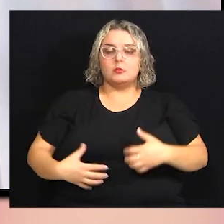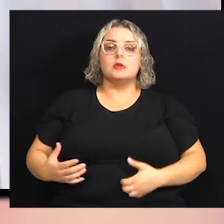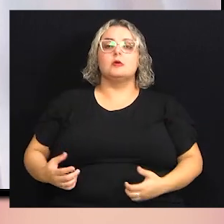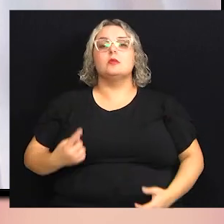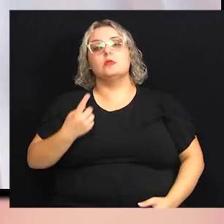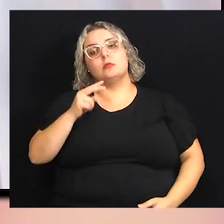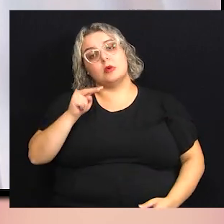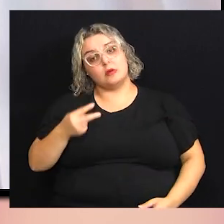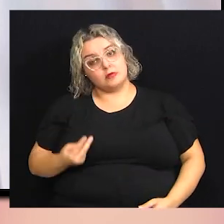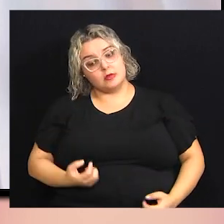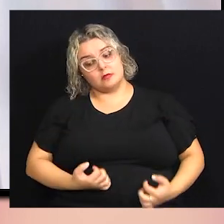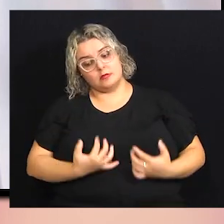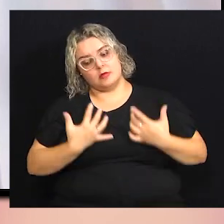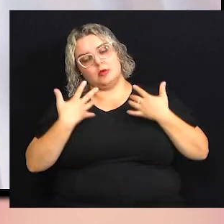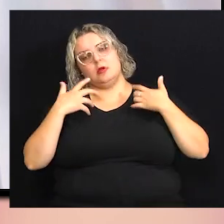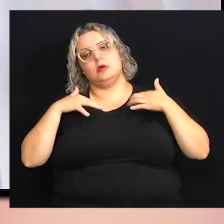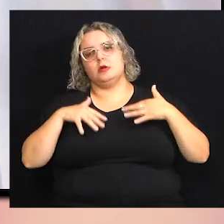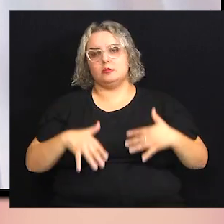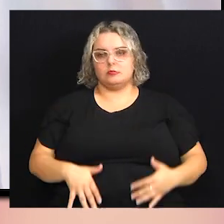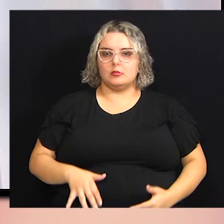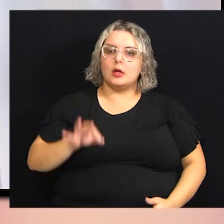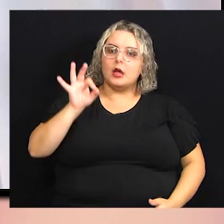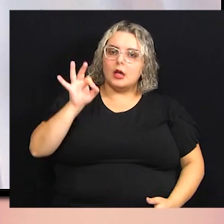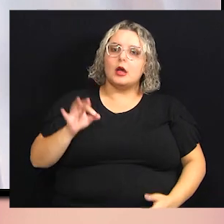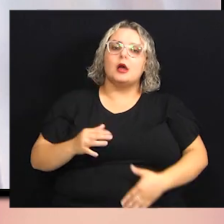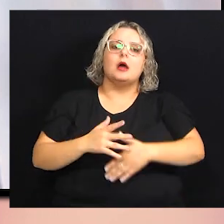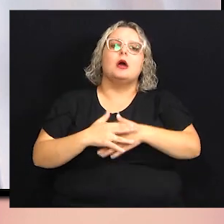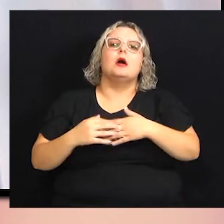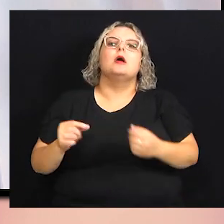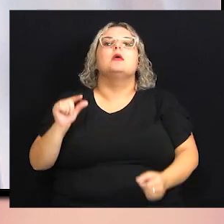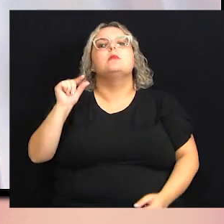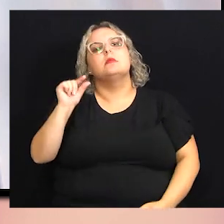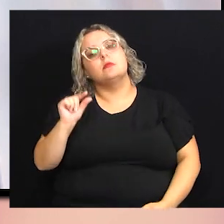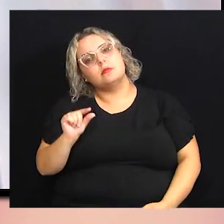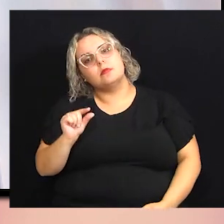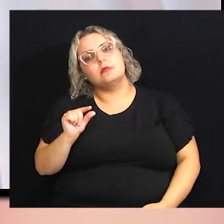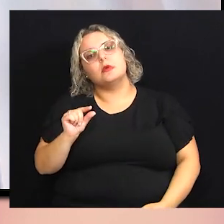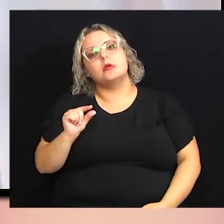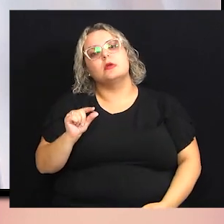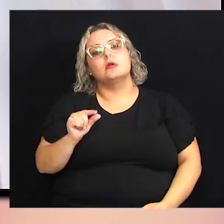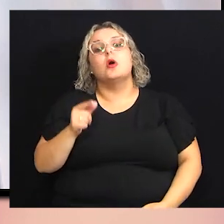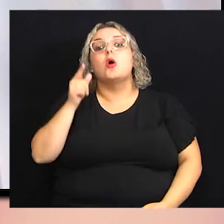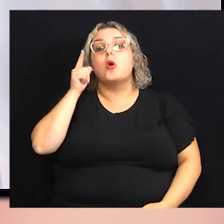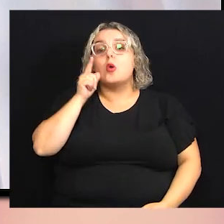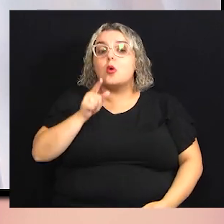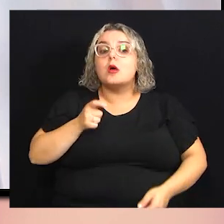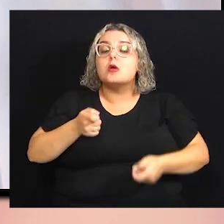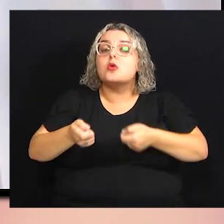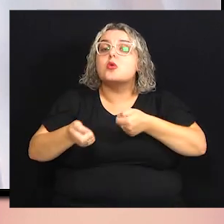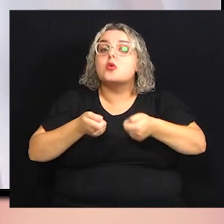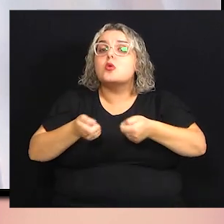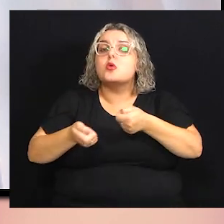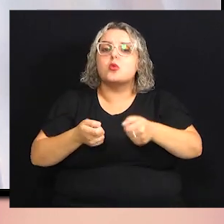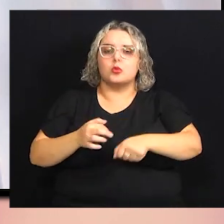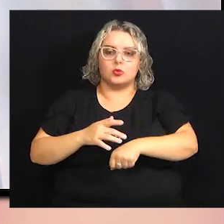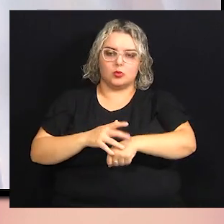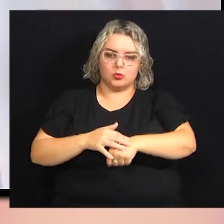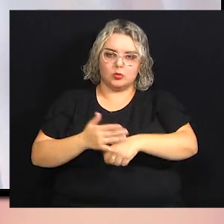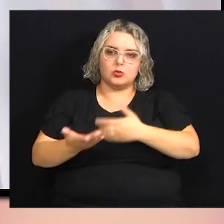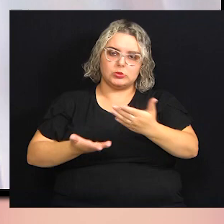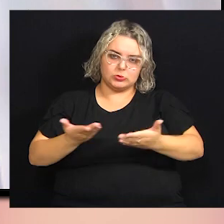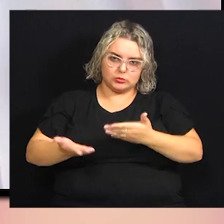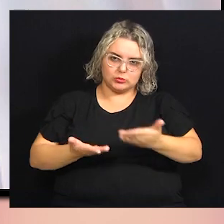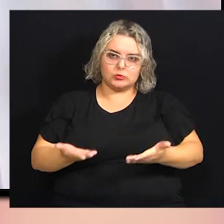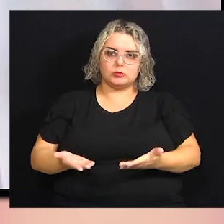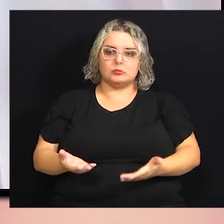órgãos, uma vez que ele se espalhou, a chance de curar é pequena, é menor, você consegue controlar a doença